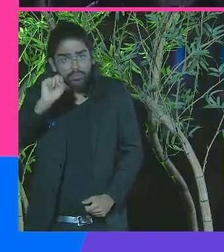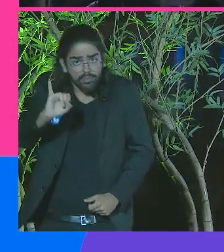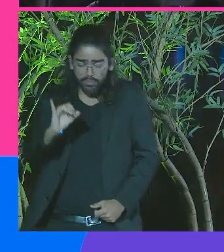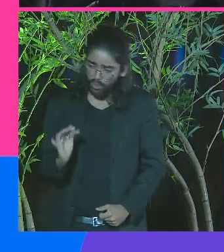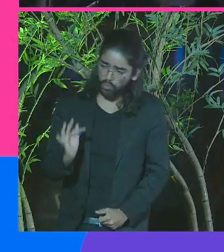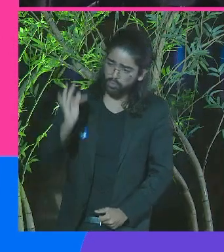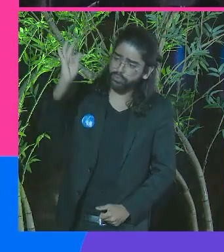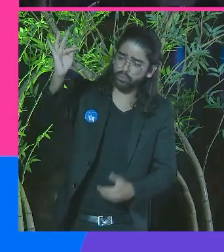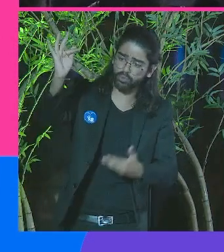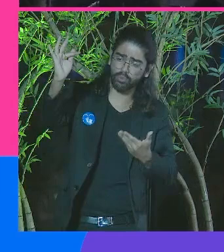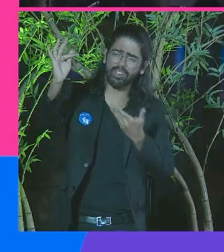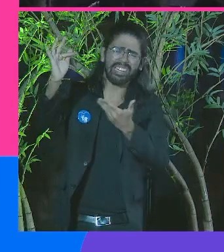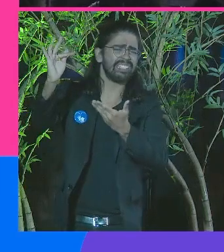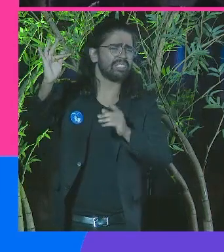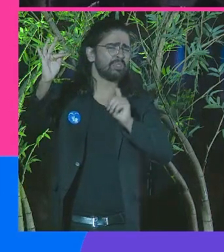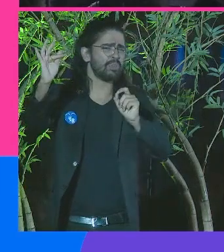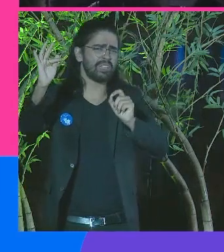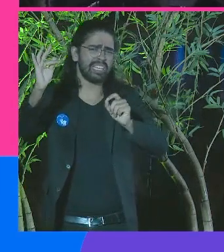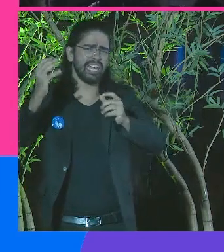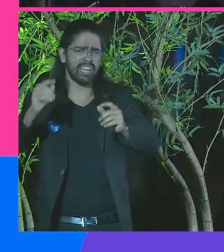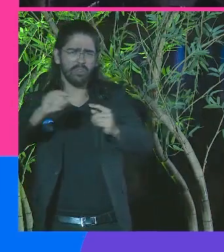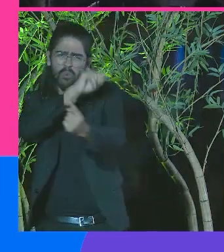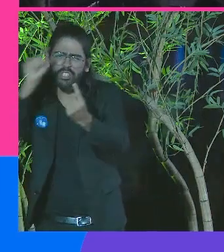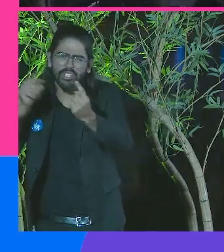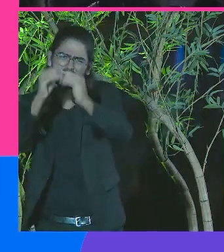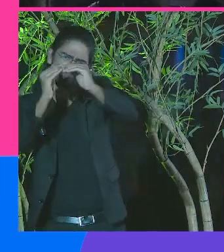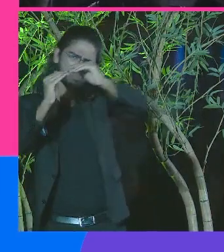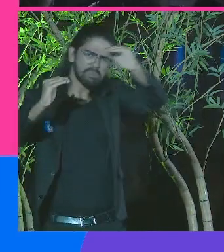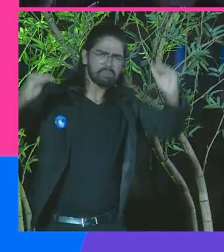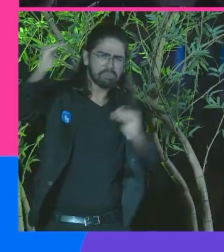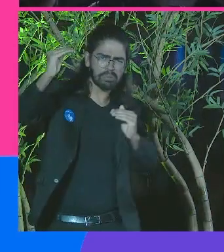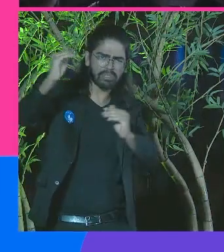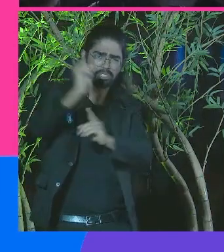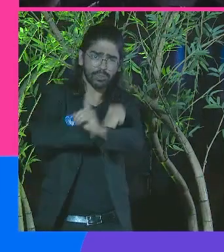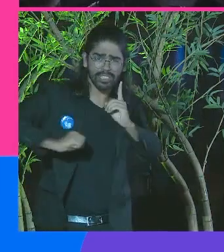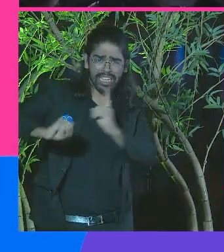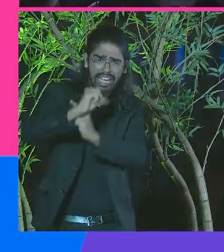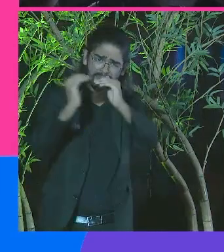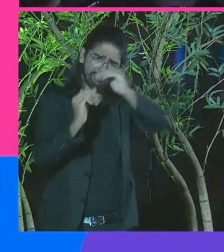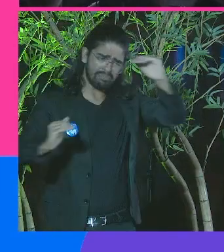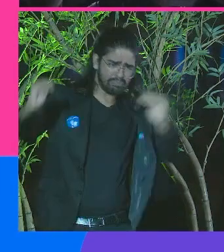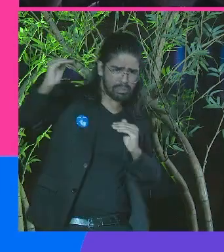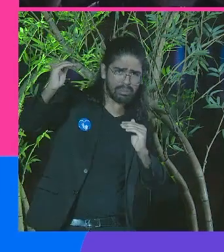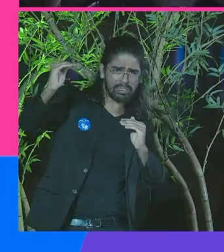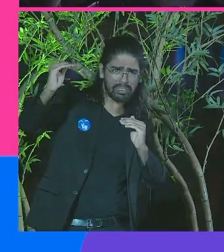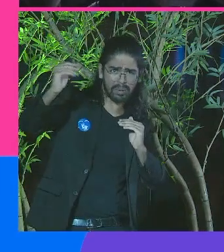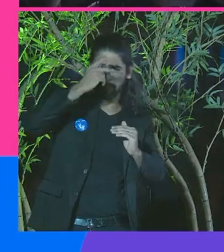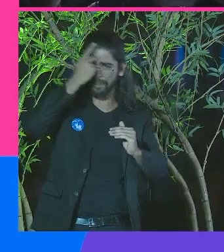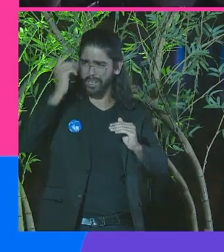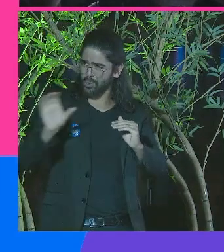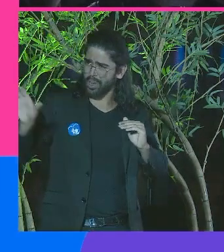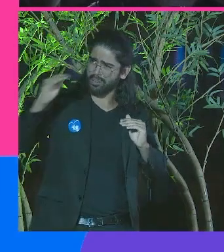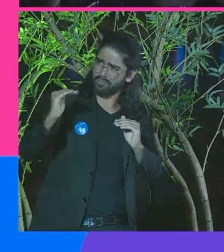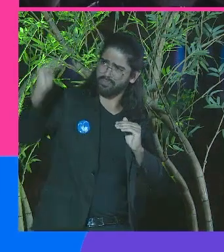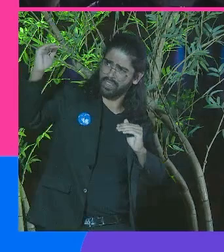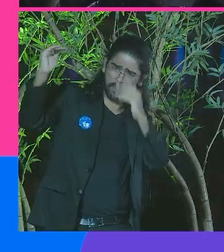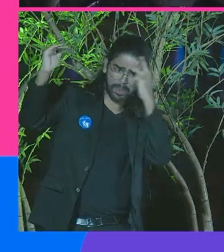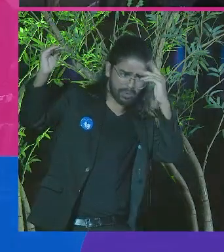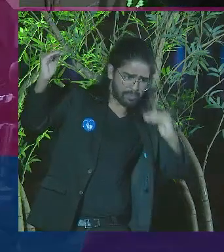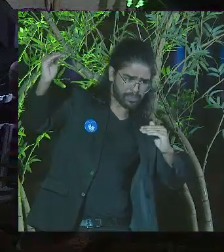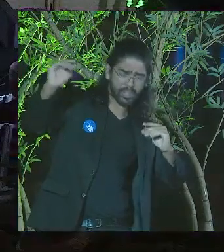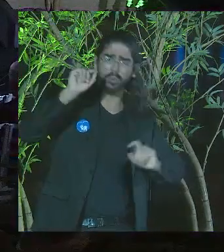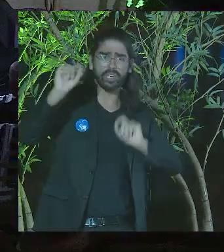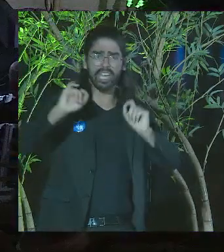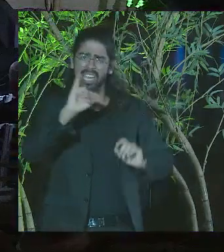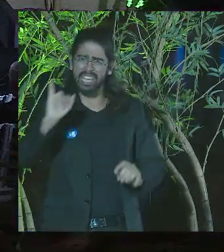é um futuro que amplia as desigualdades, é um futuro que amplia essas distorções de imagem, é um